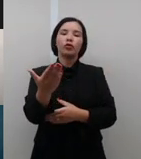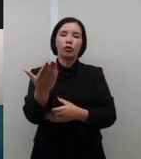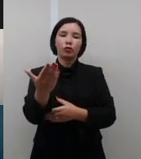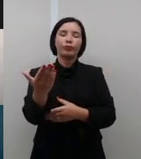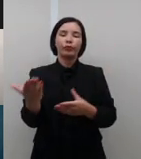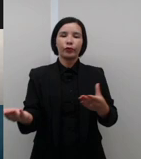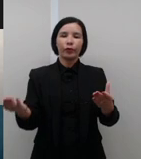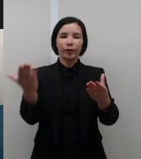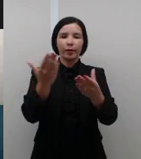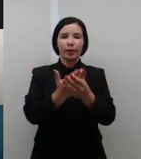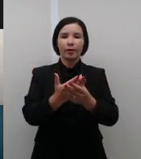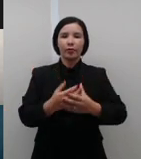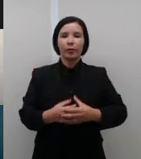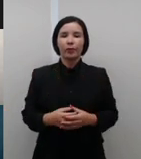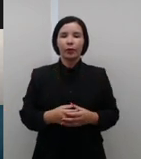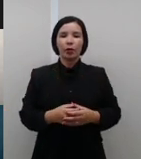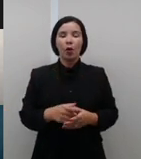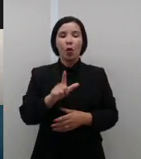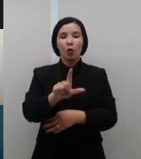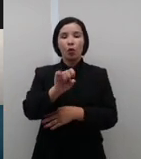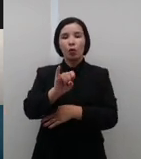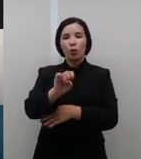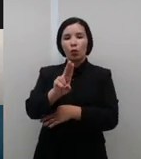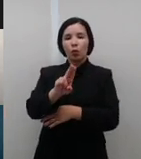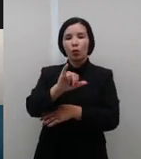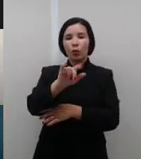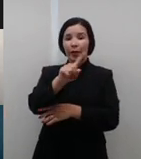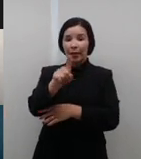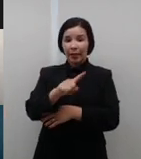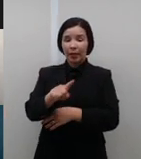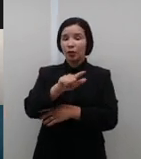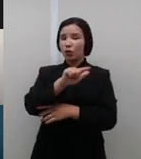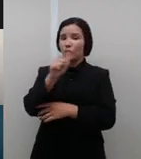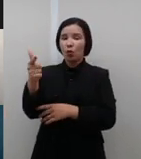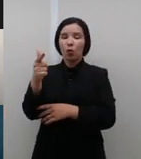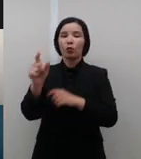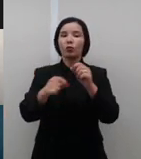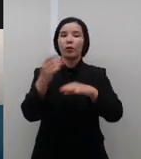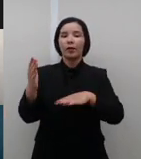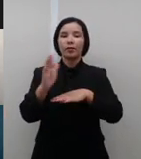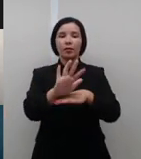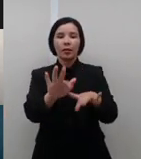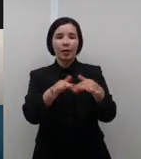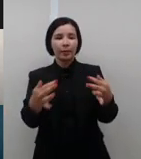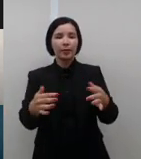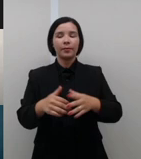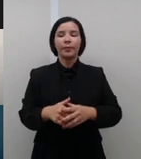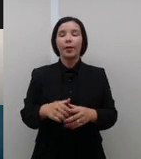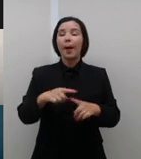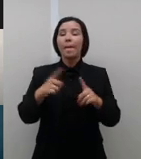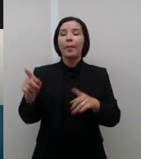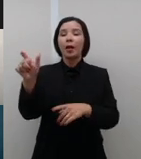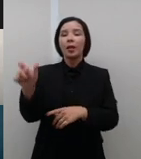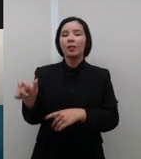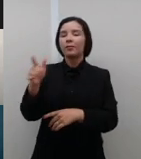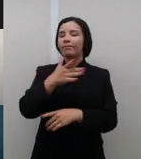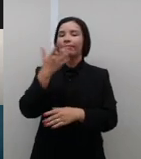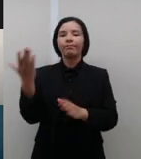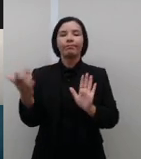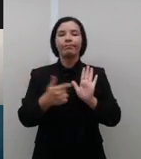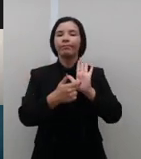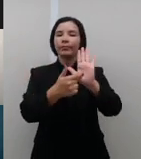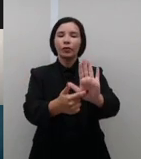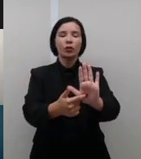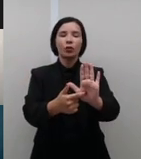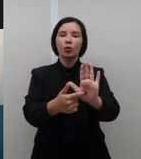Luiz Henrique Xavier Gomes e outros, na qualidade de assistente simples, e o recorrente não apresentou insurgência quanto ao acolhimento do